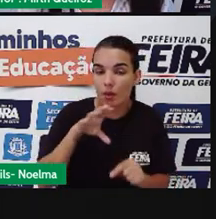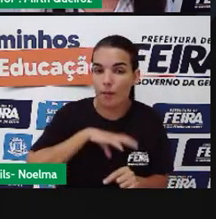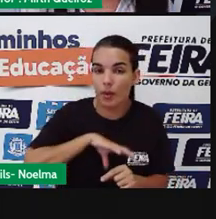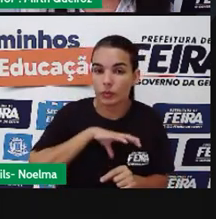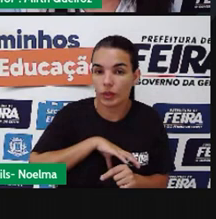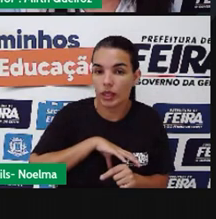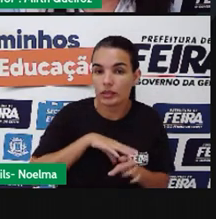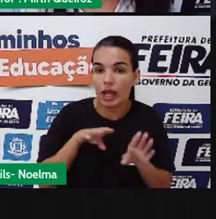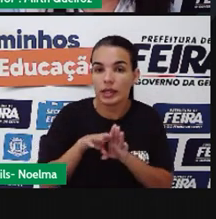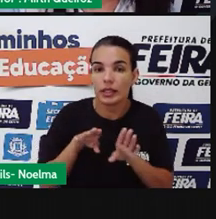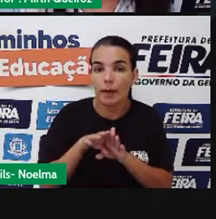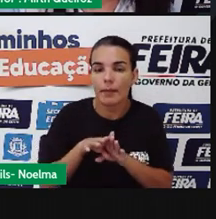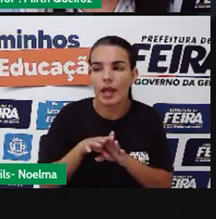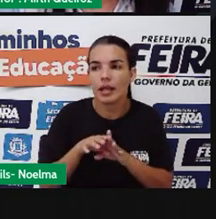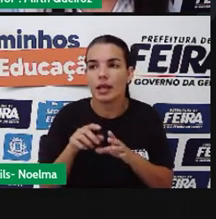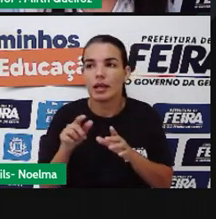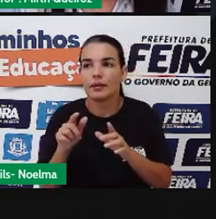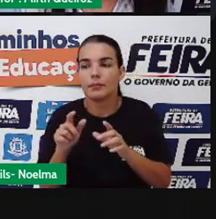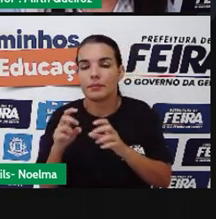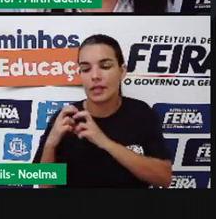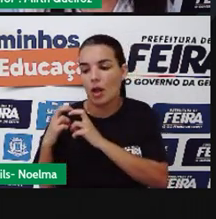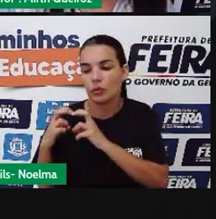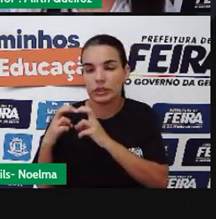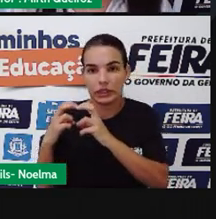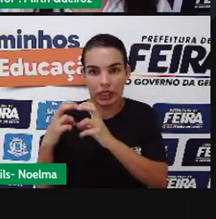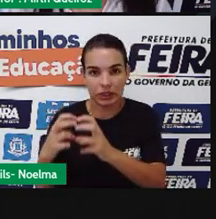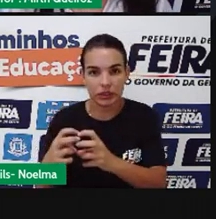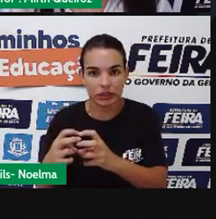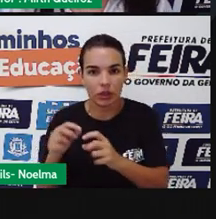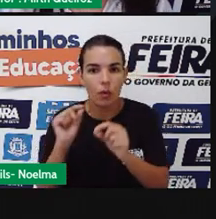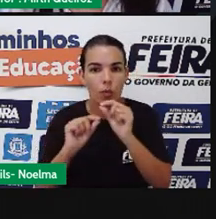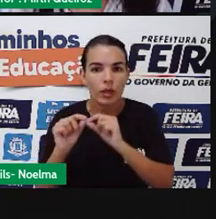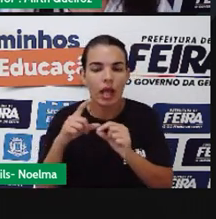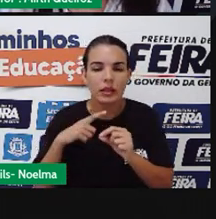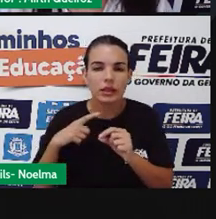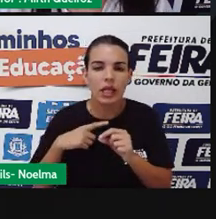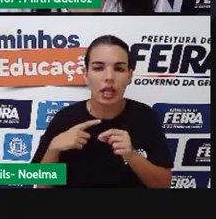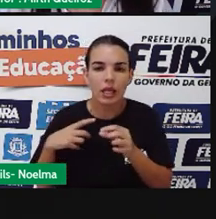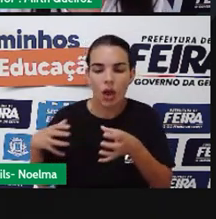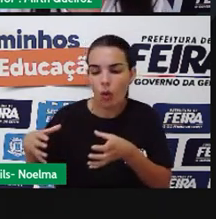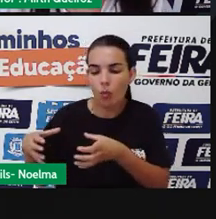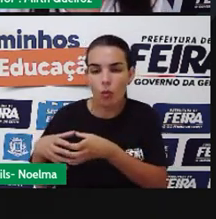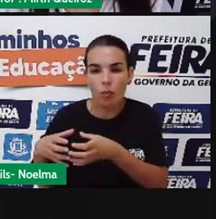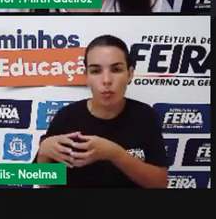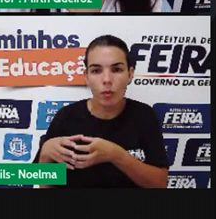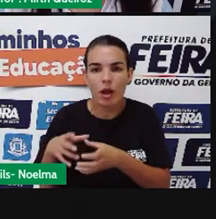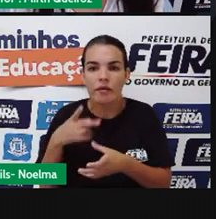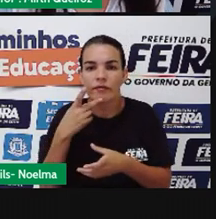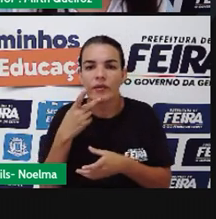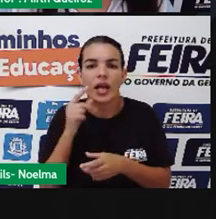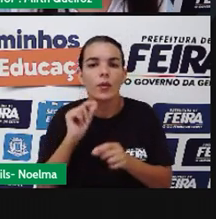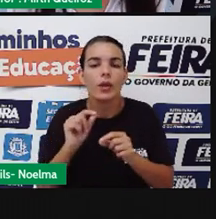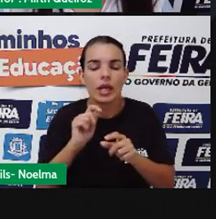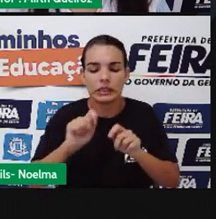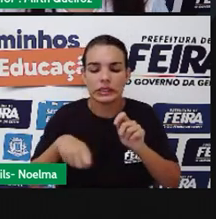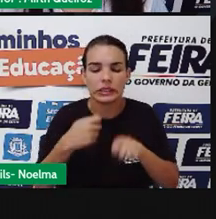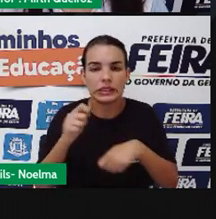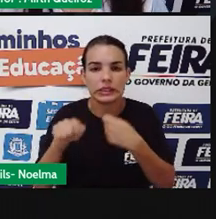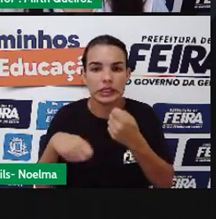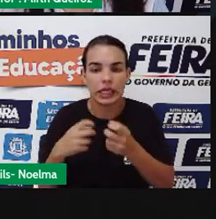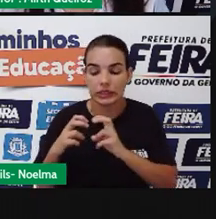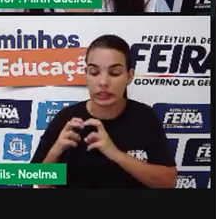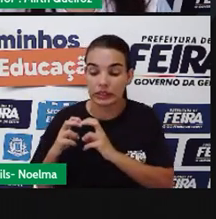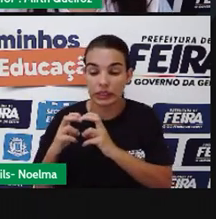e em relação aí ao trânsito, né? Aos sinais de trânsito, o que tem em comum? A gente está falando sobre sinais de trânsito e sinais